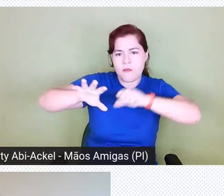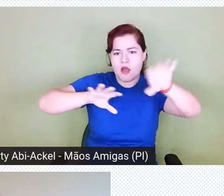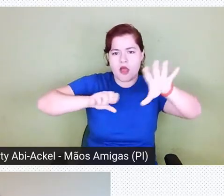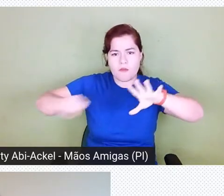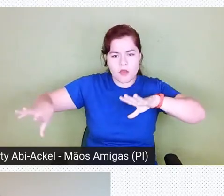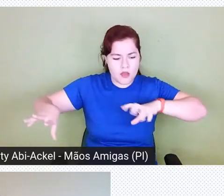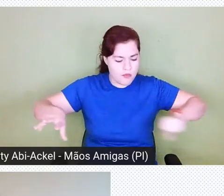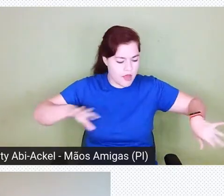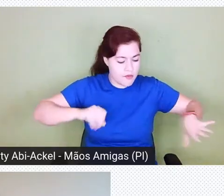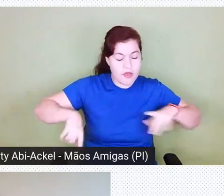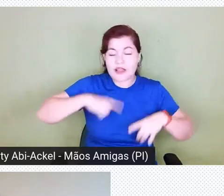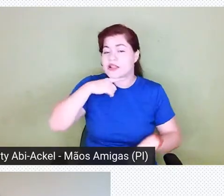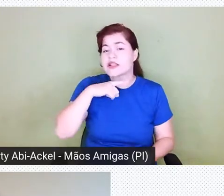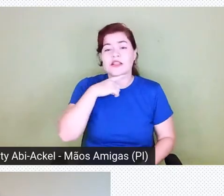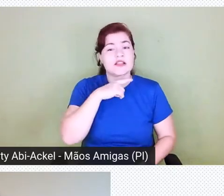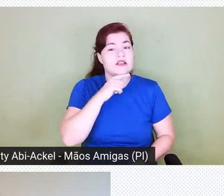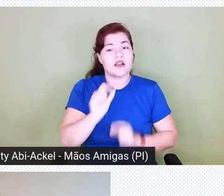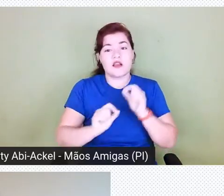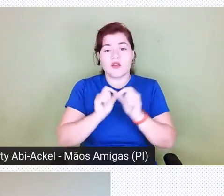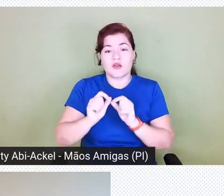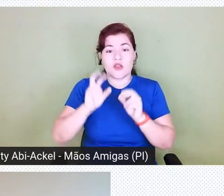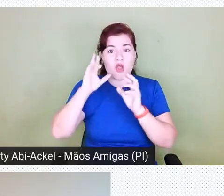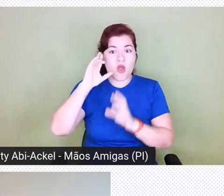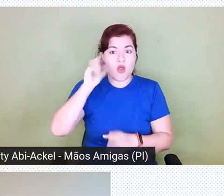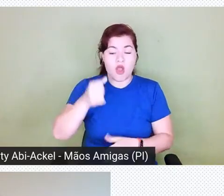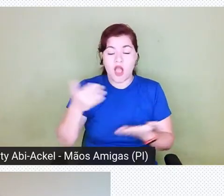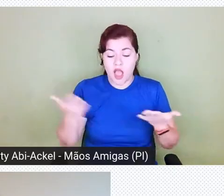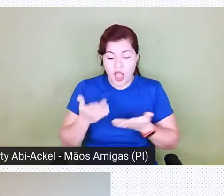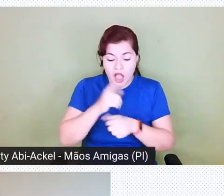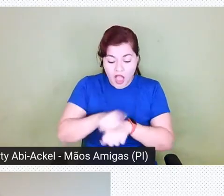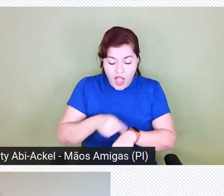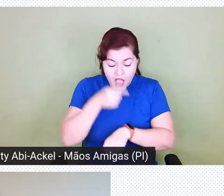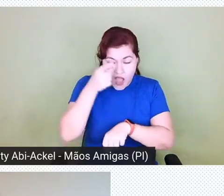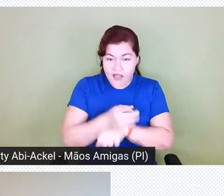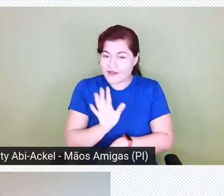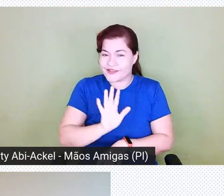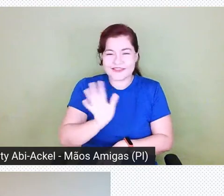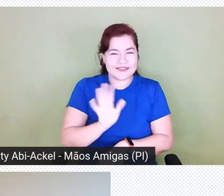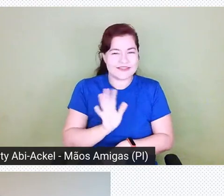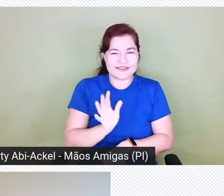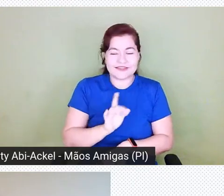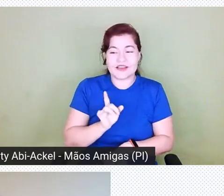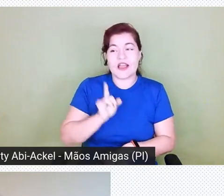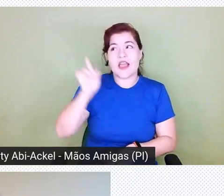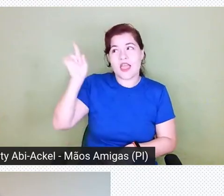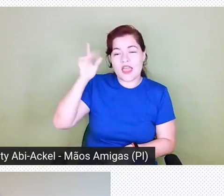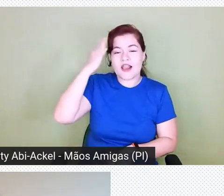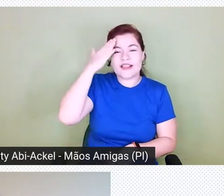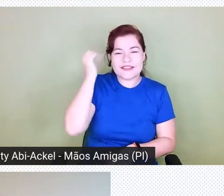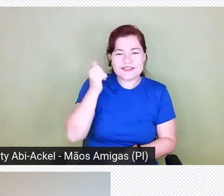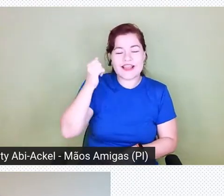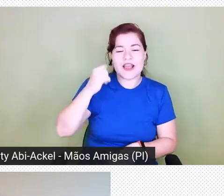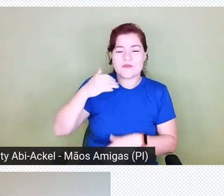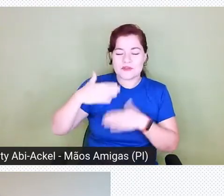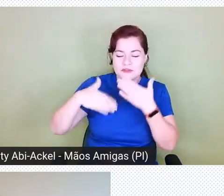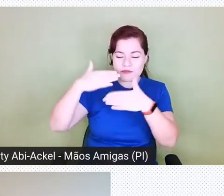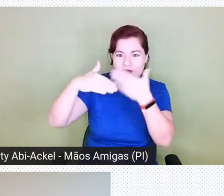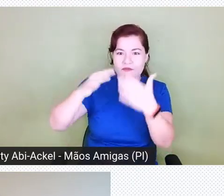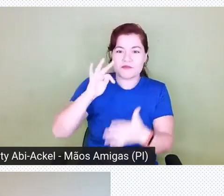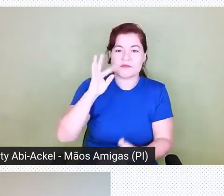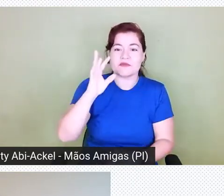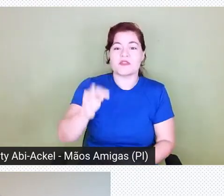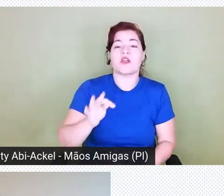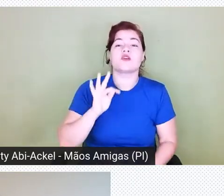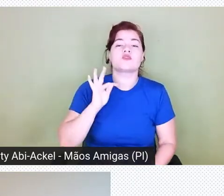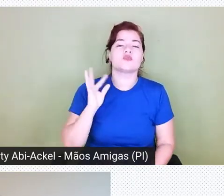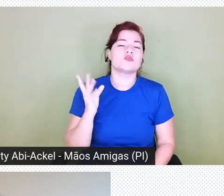está preocupado com o resultado imediato do trabalho. Ele sabe que mais tarde todos